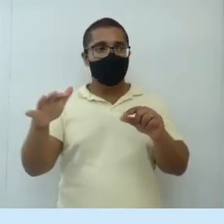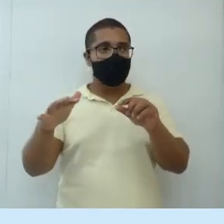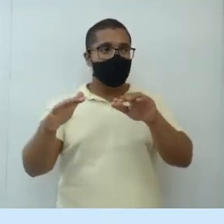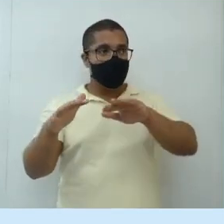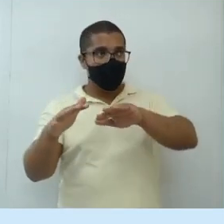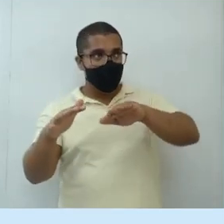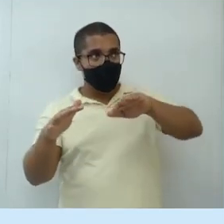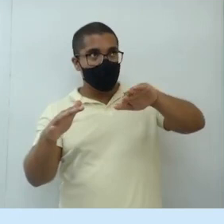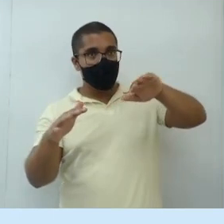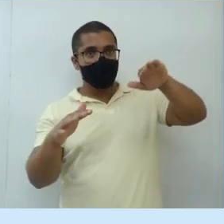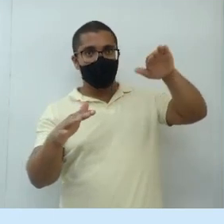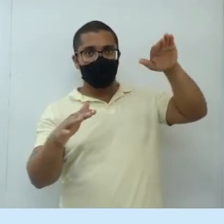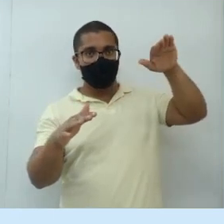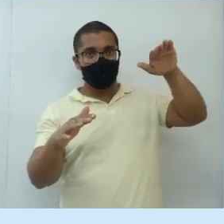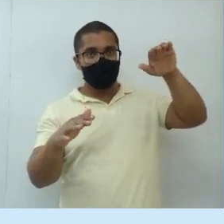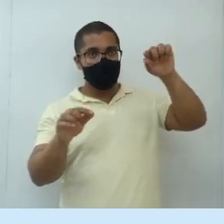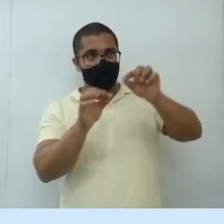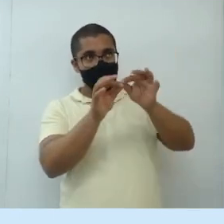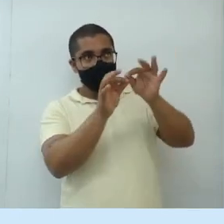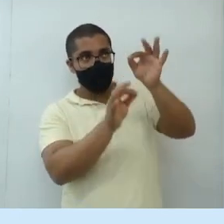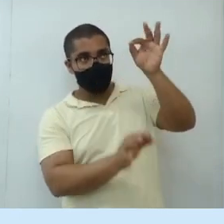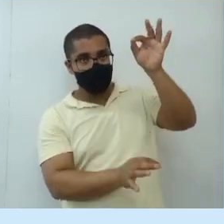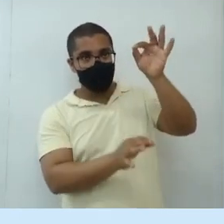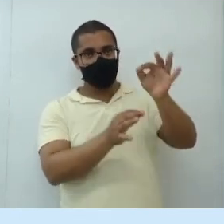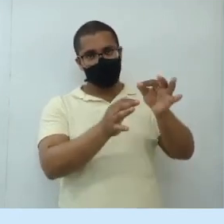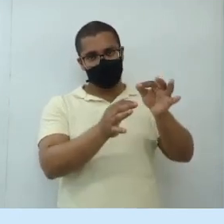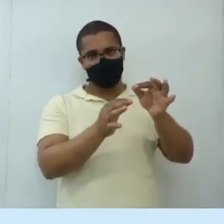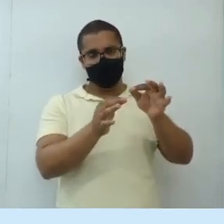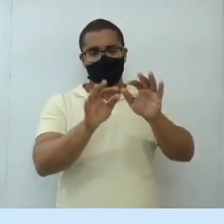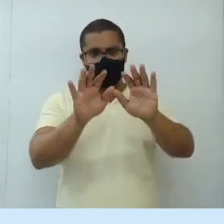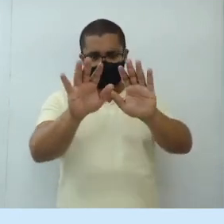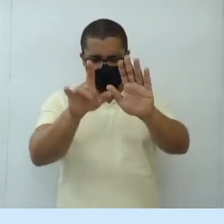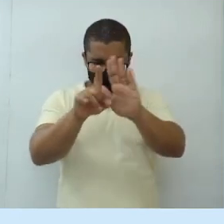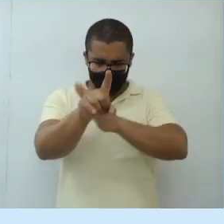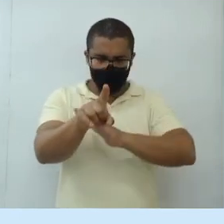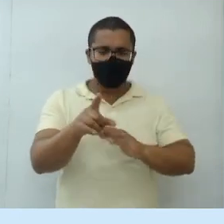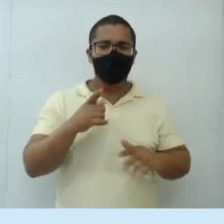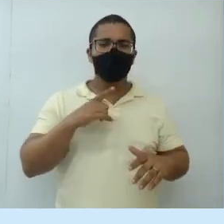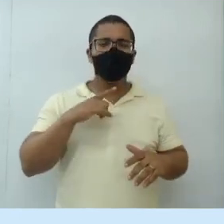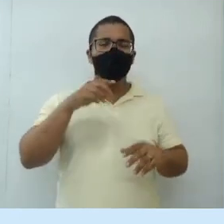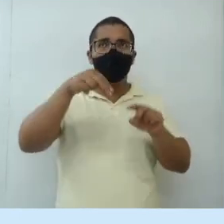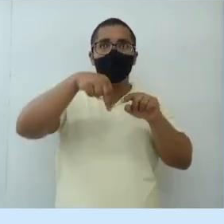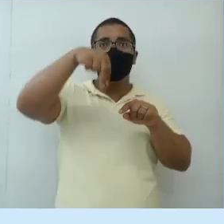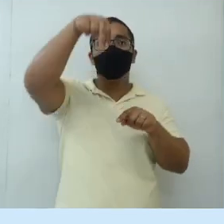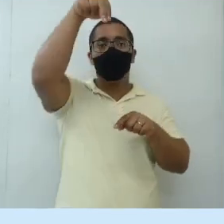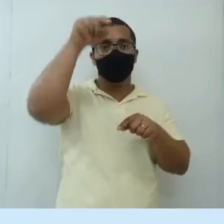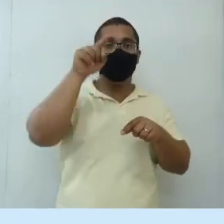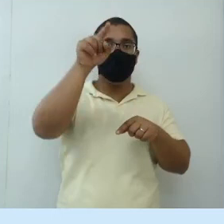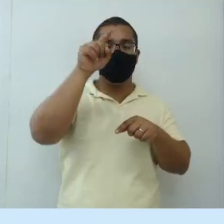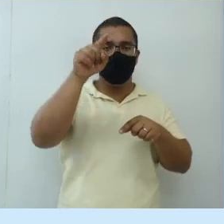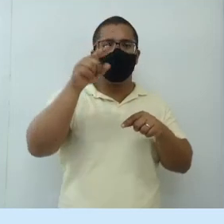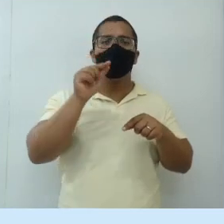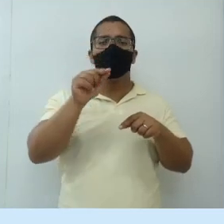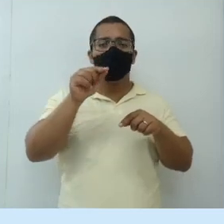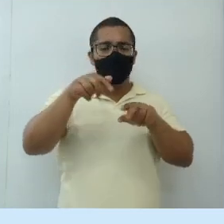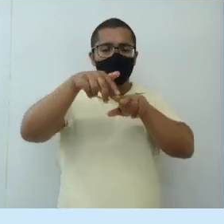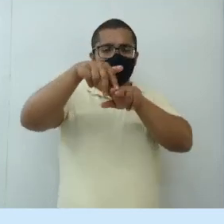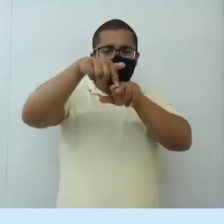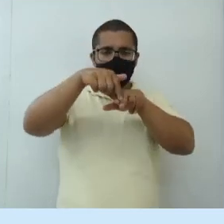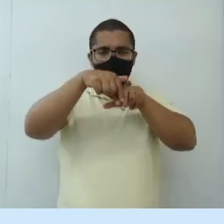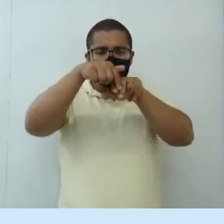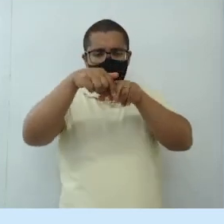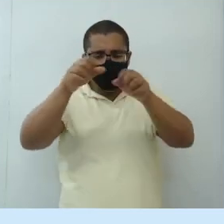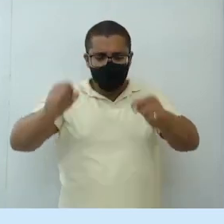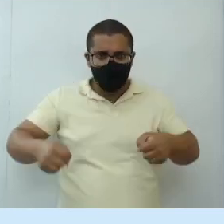questão correta e faça o que no inverno no hemisfério norte seja esqui no